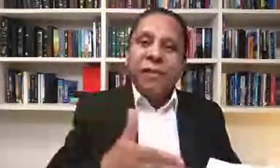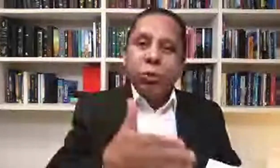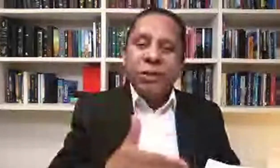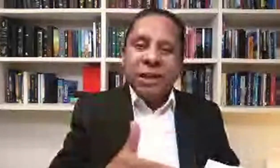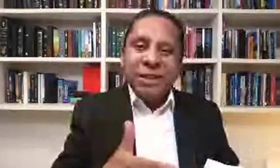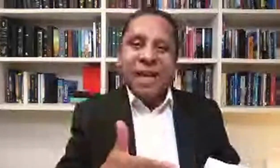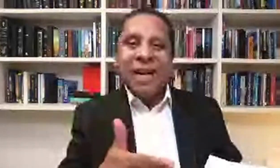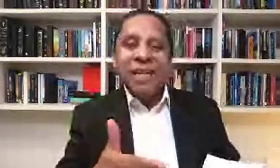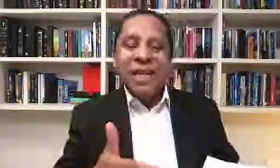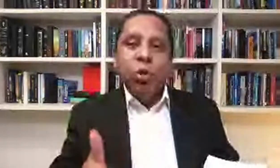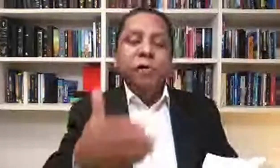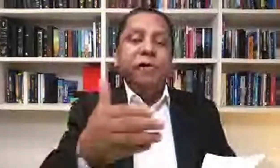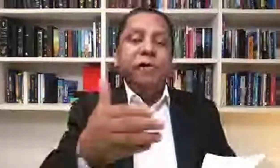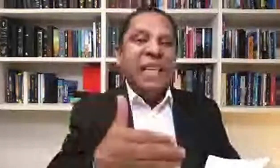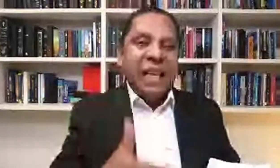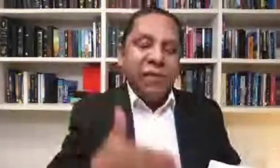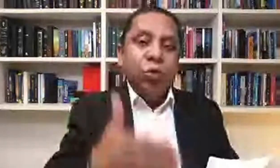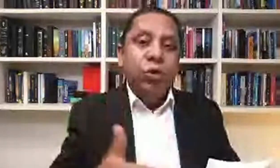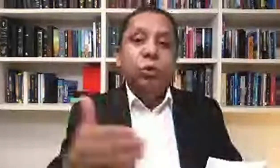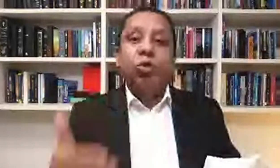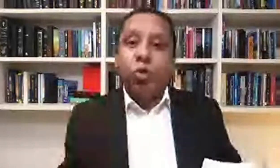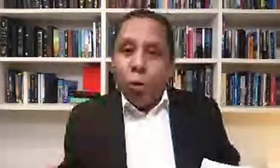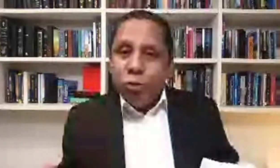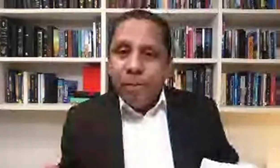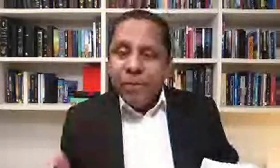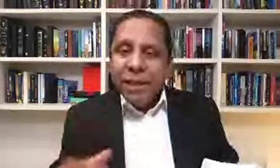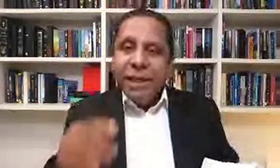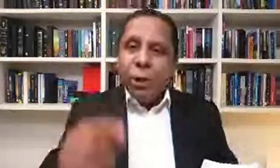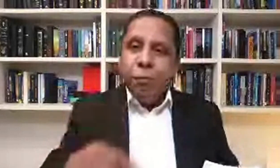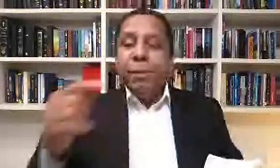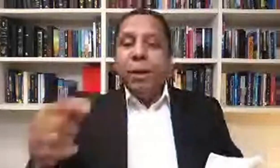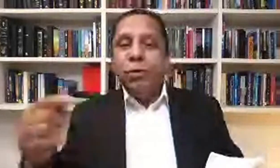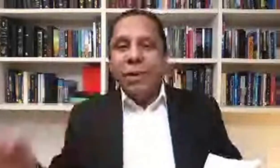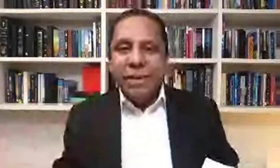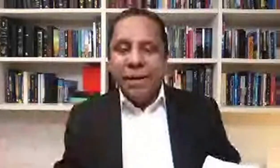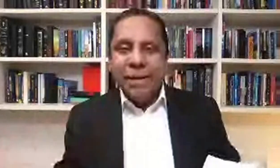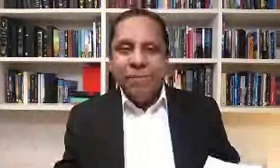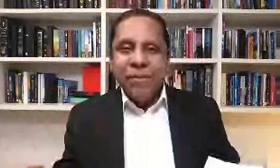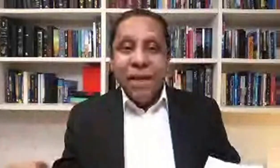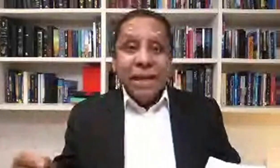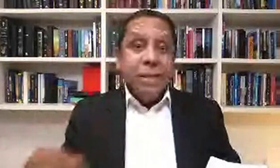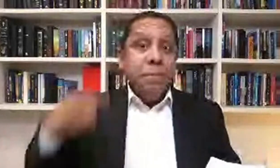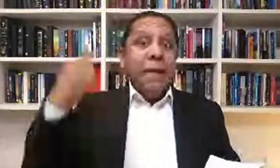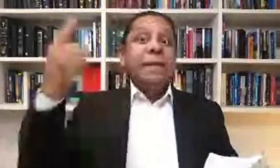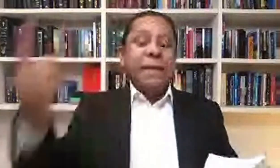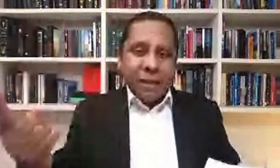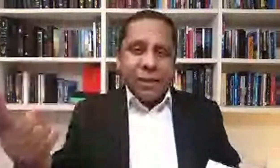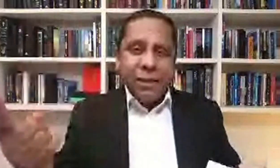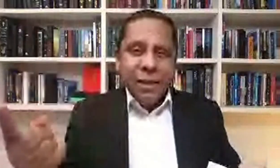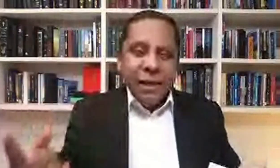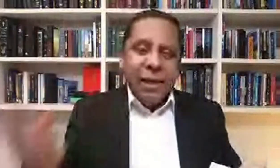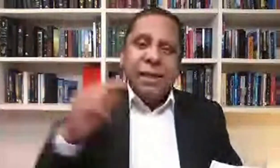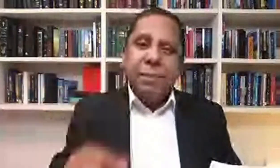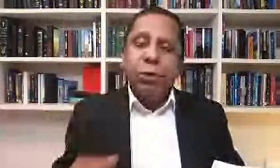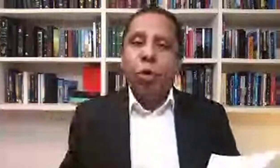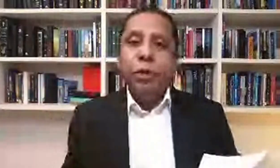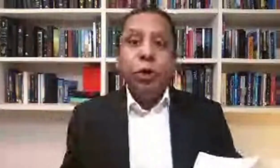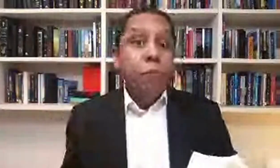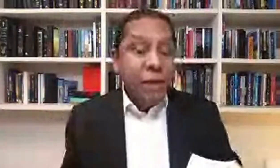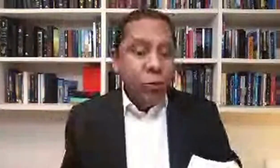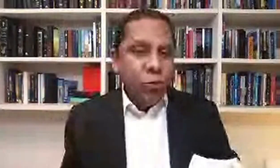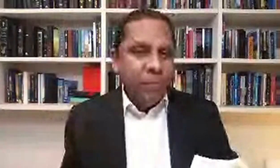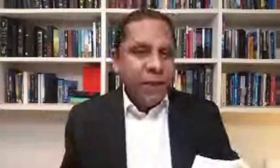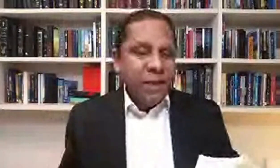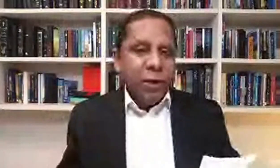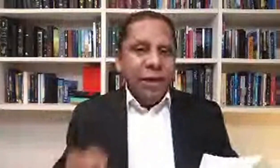pessoas deveriam descansar no venerável dia do sol, que era o primeiro dia da semana, que mais tarde receberia o nome